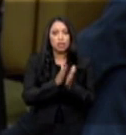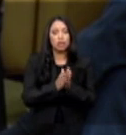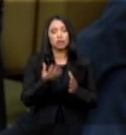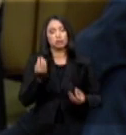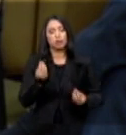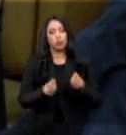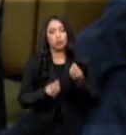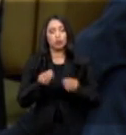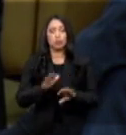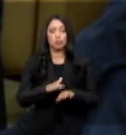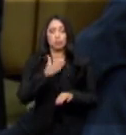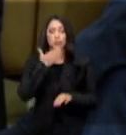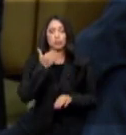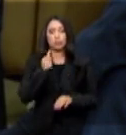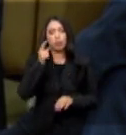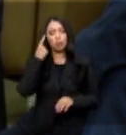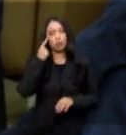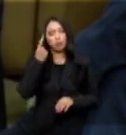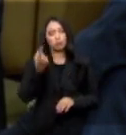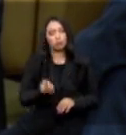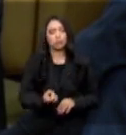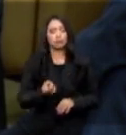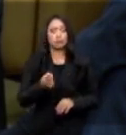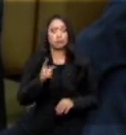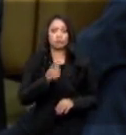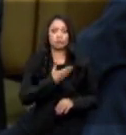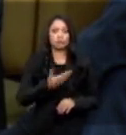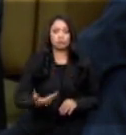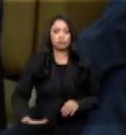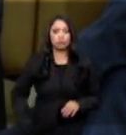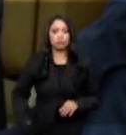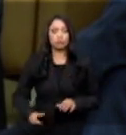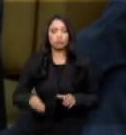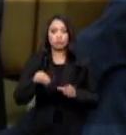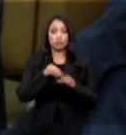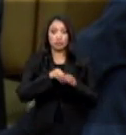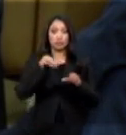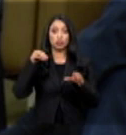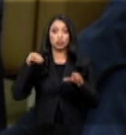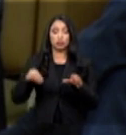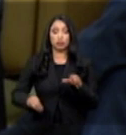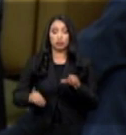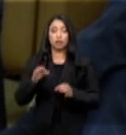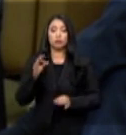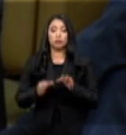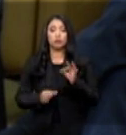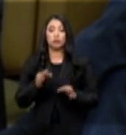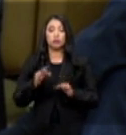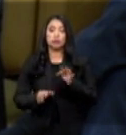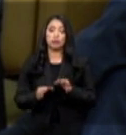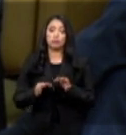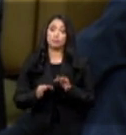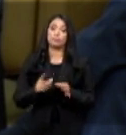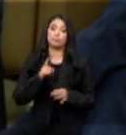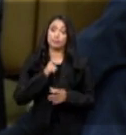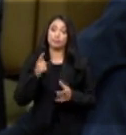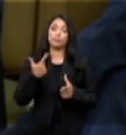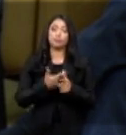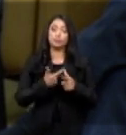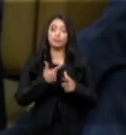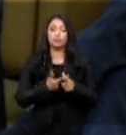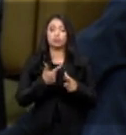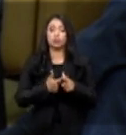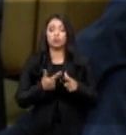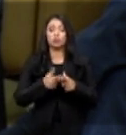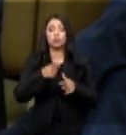conforme o melhor interesse público. Aliás, retirar do mundo jurídico esse dispositivo trará uma consequência negativa,